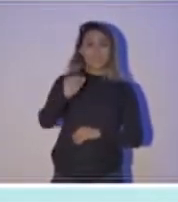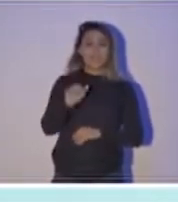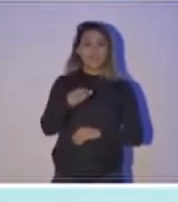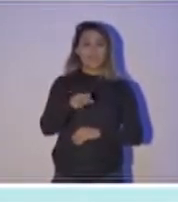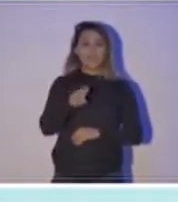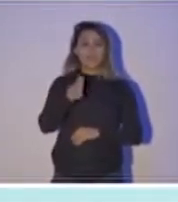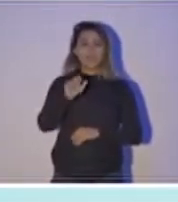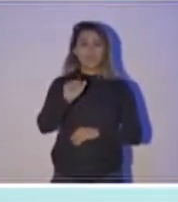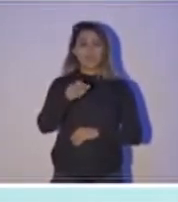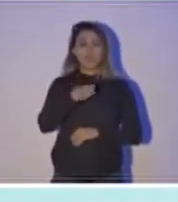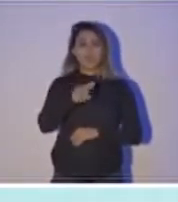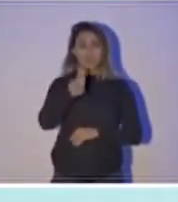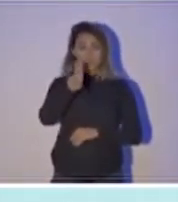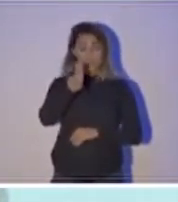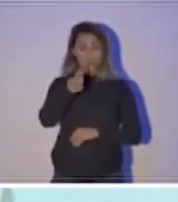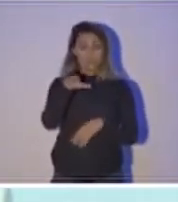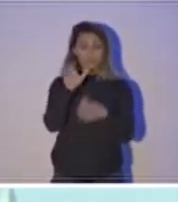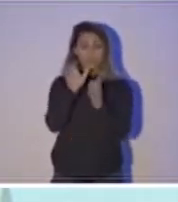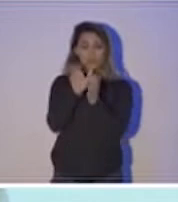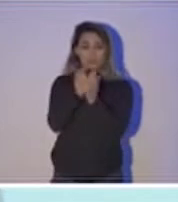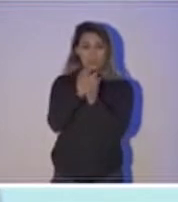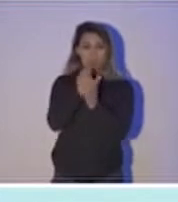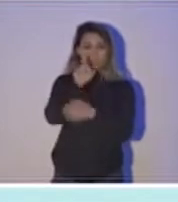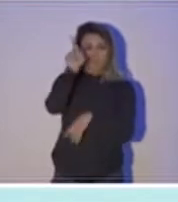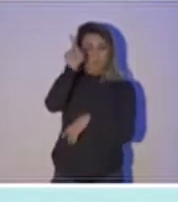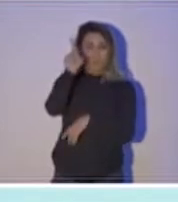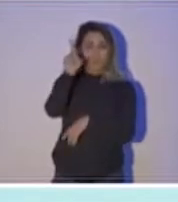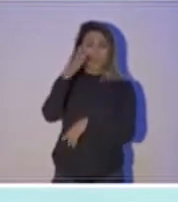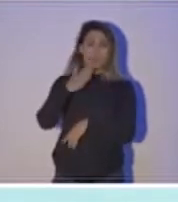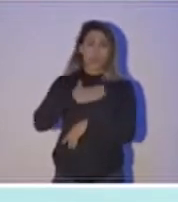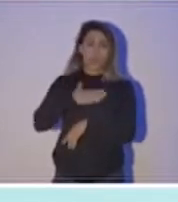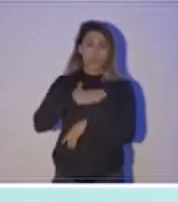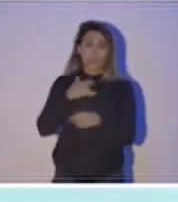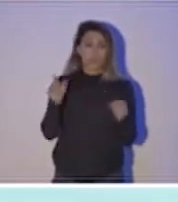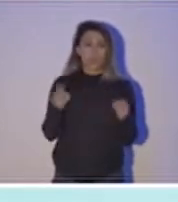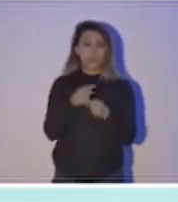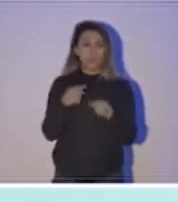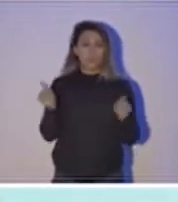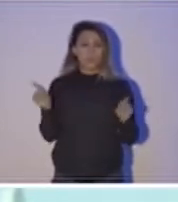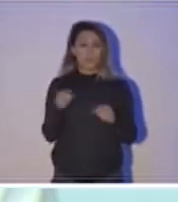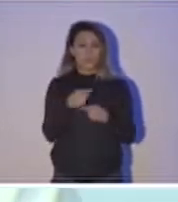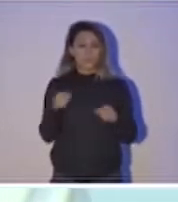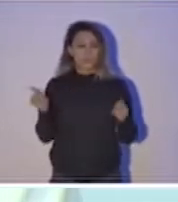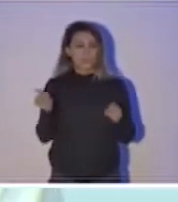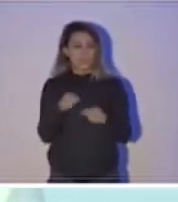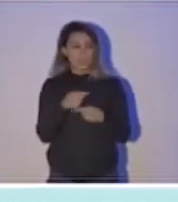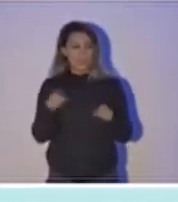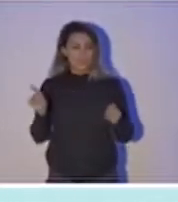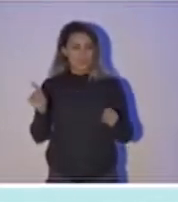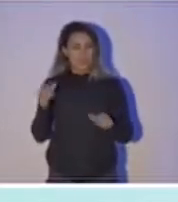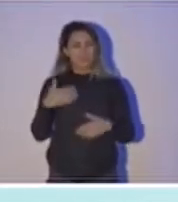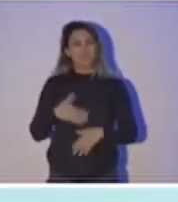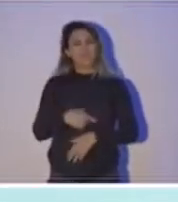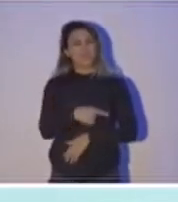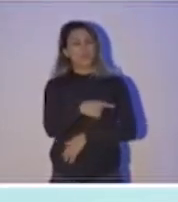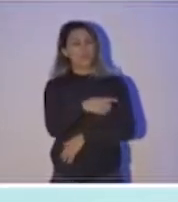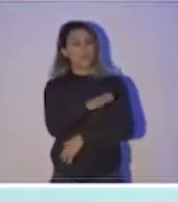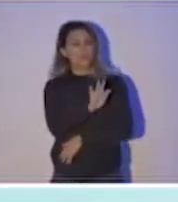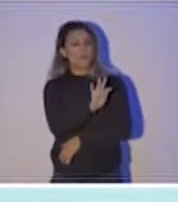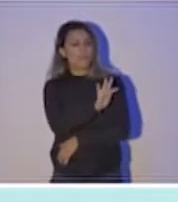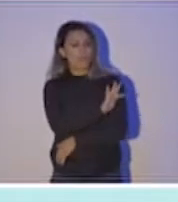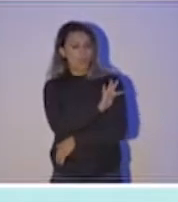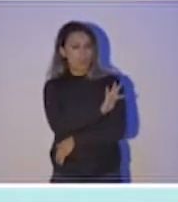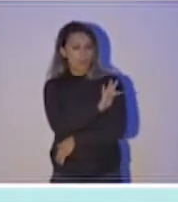eu gosto de música. O que eu vi esses 9 anos que eu passei no ensino fundamental é que eu evolui